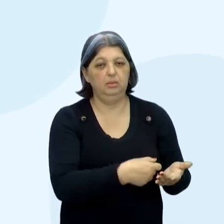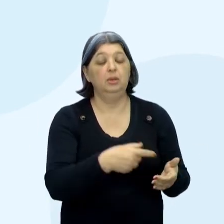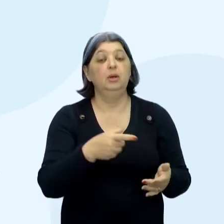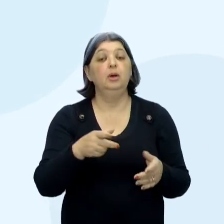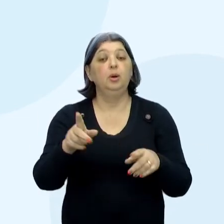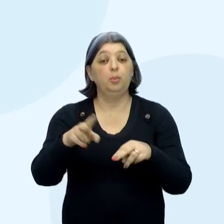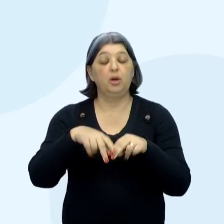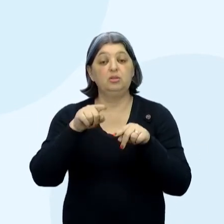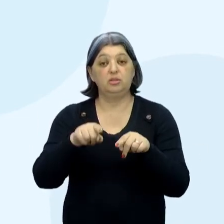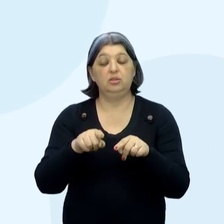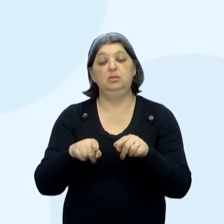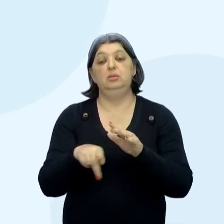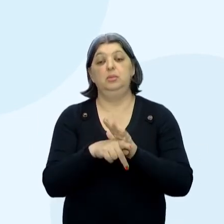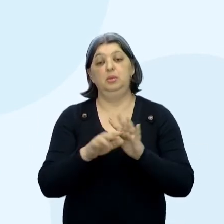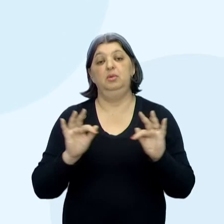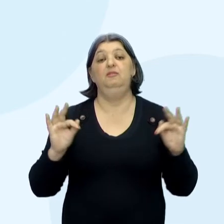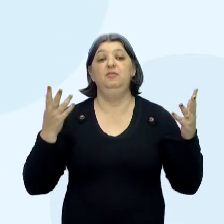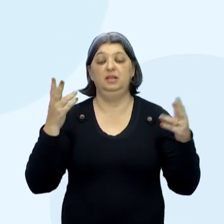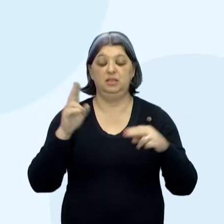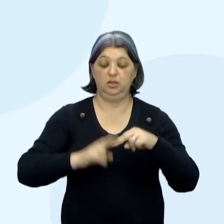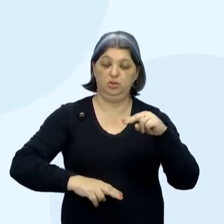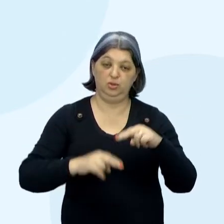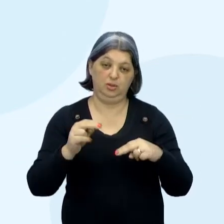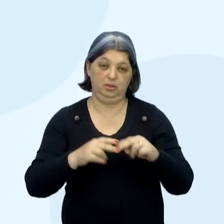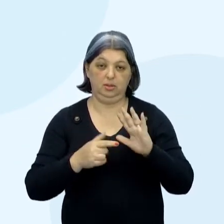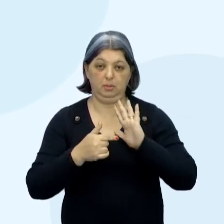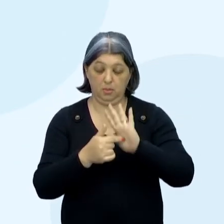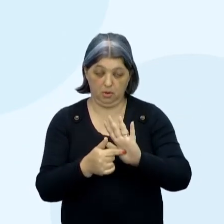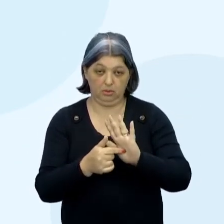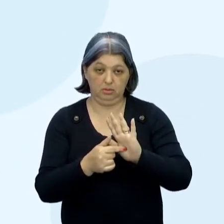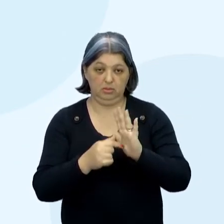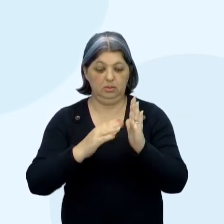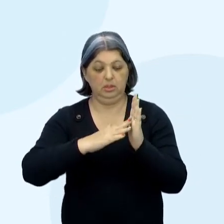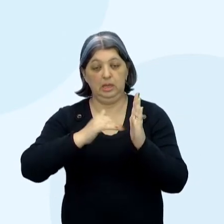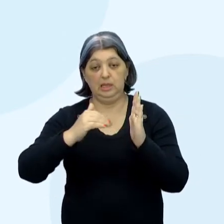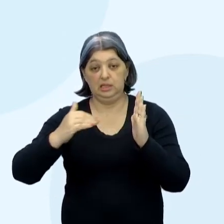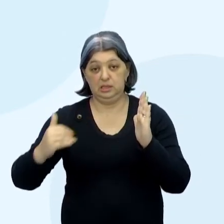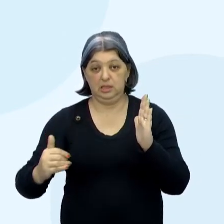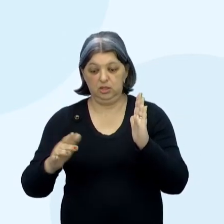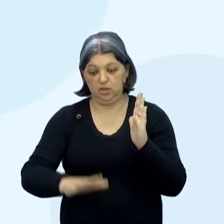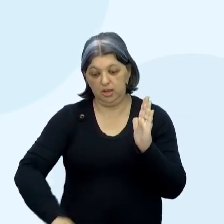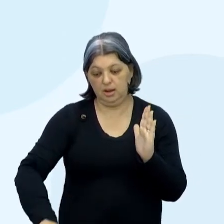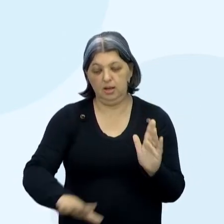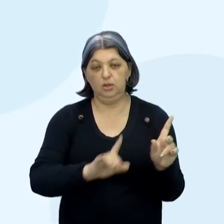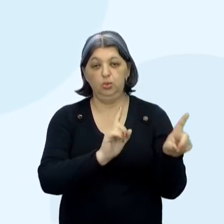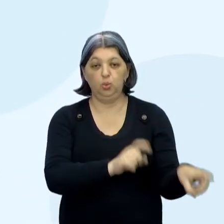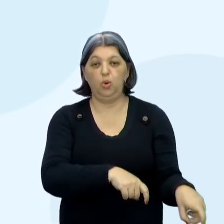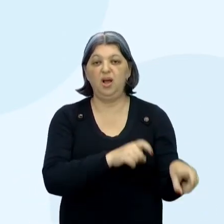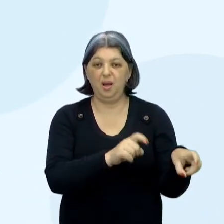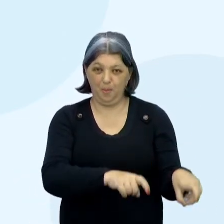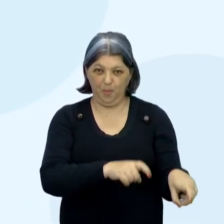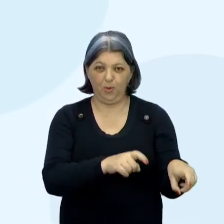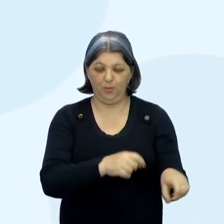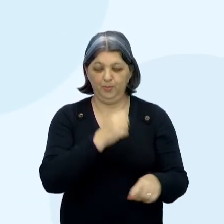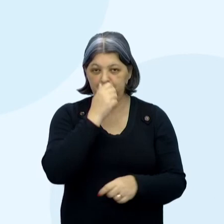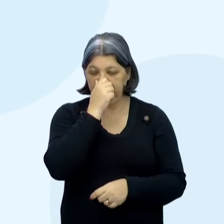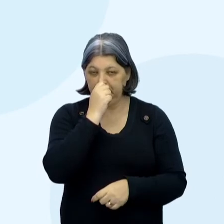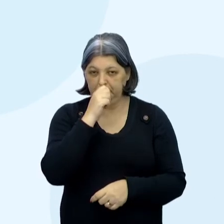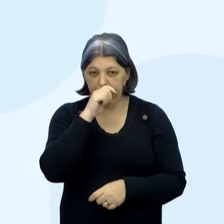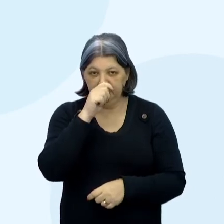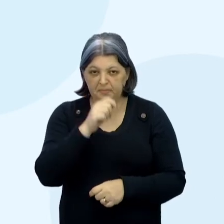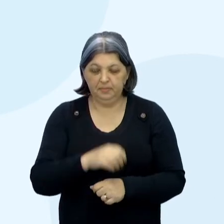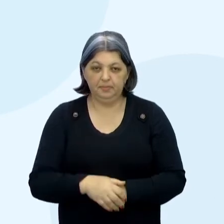juninas, elas reproduzem o cenário estético do campo, que carinhosamente a gente